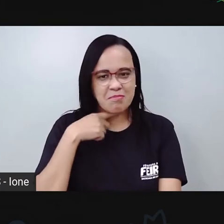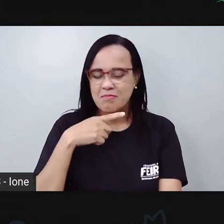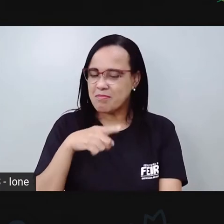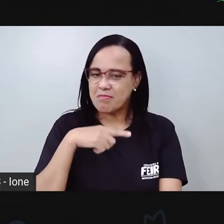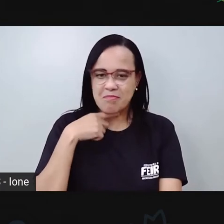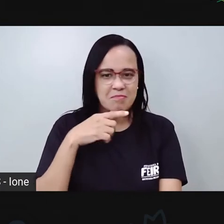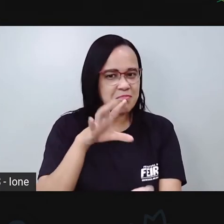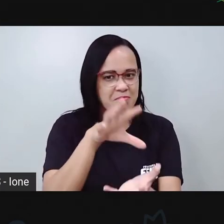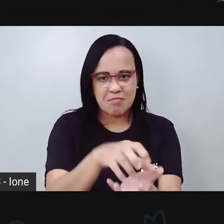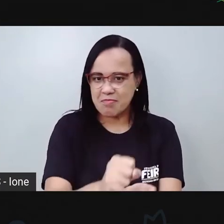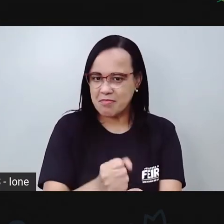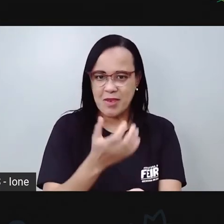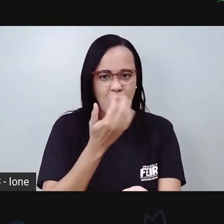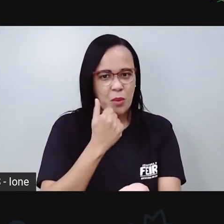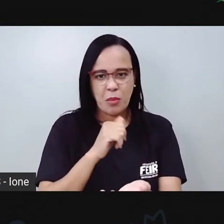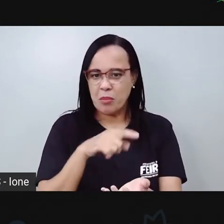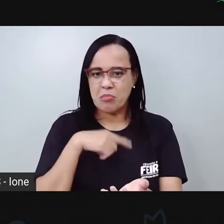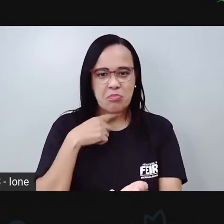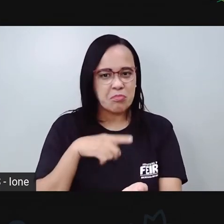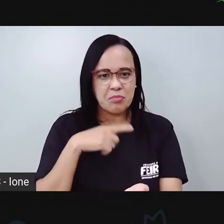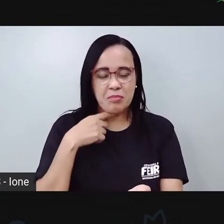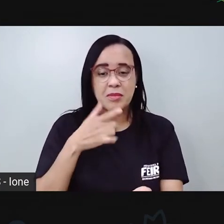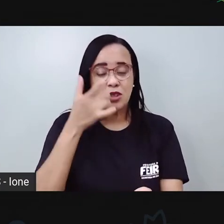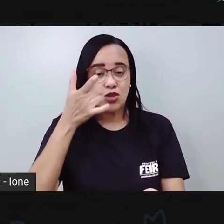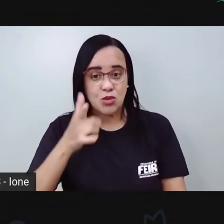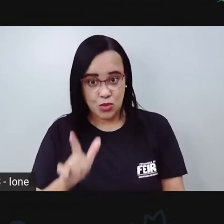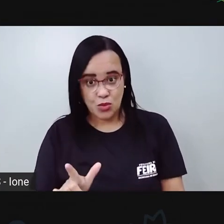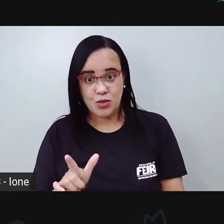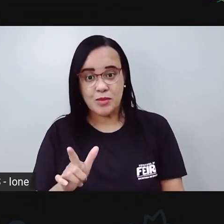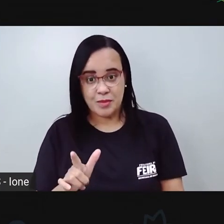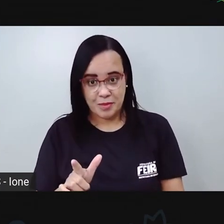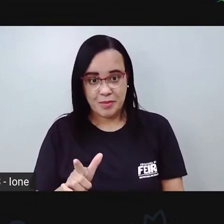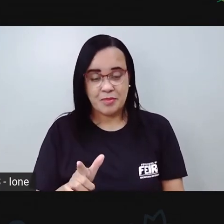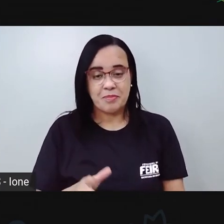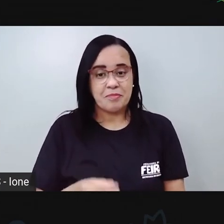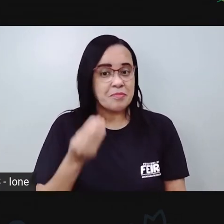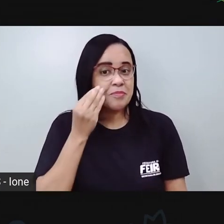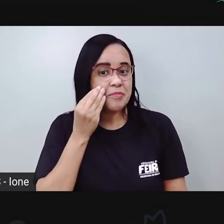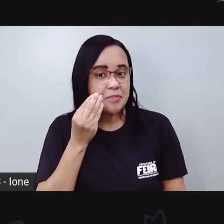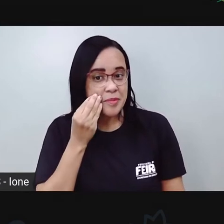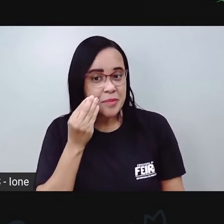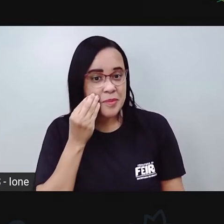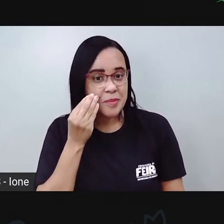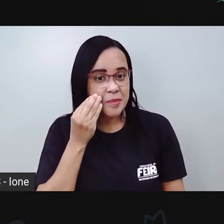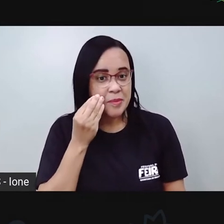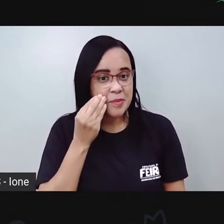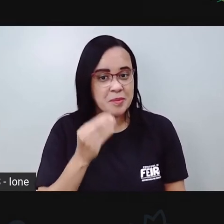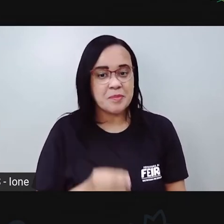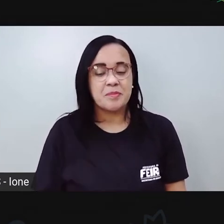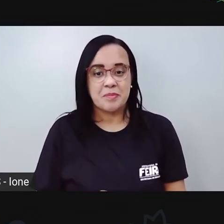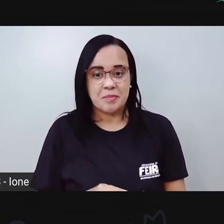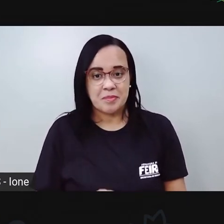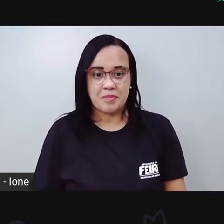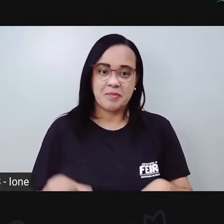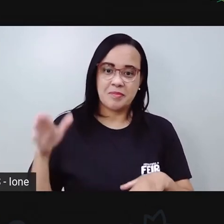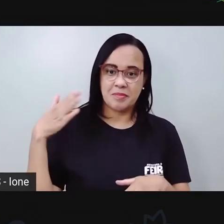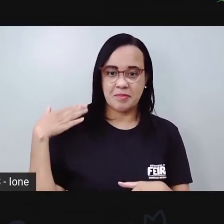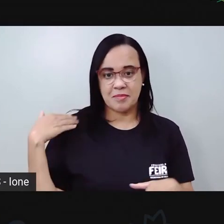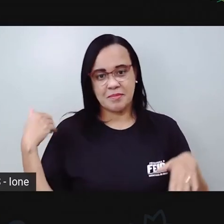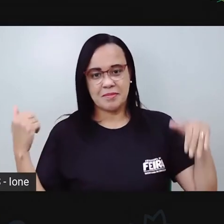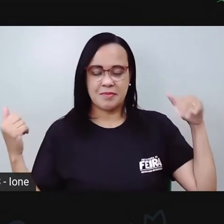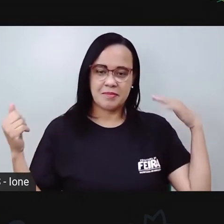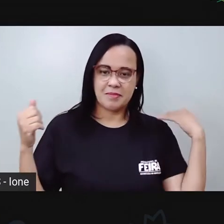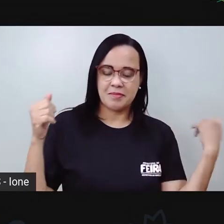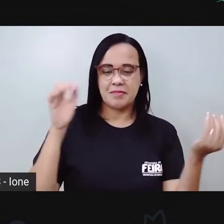pegar o peixinho e mais uma vez ele tentou e começou a cantar e o